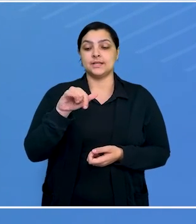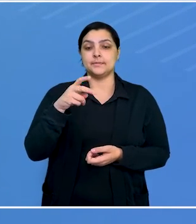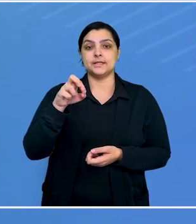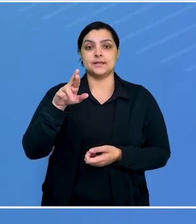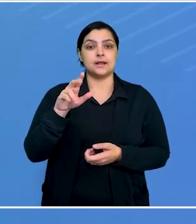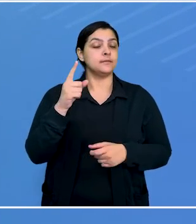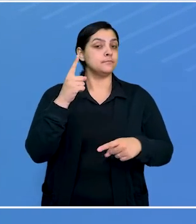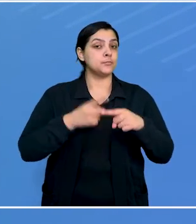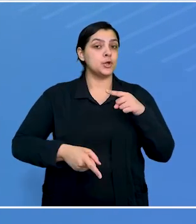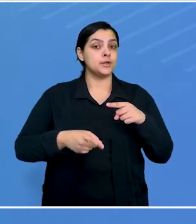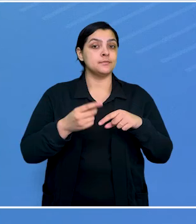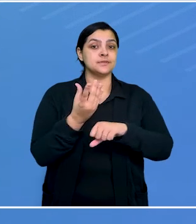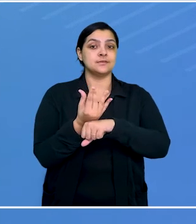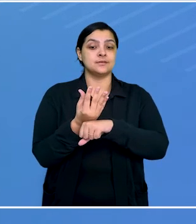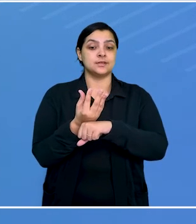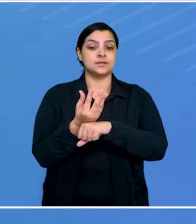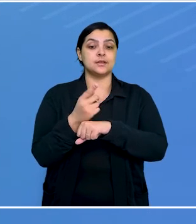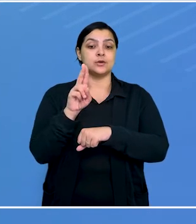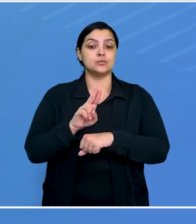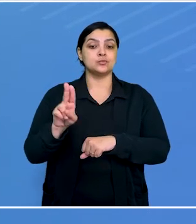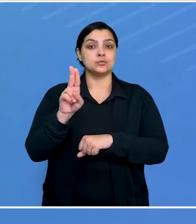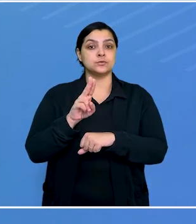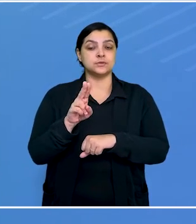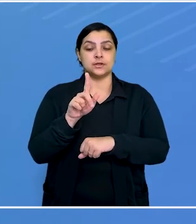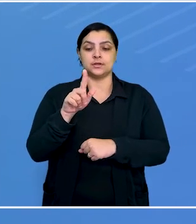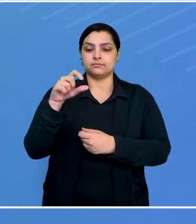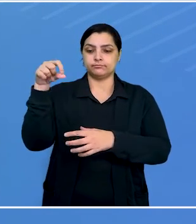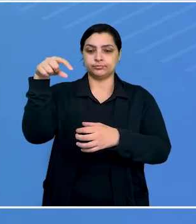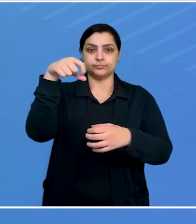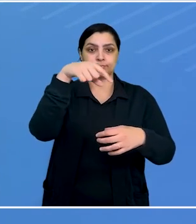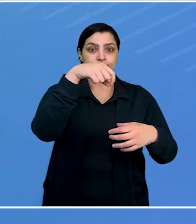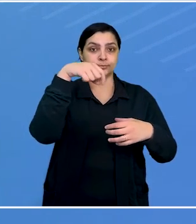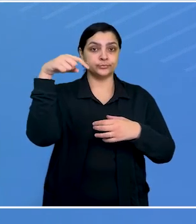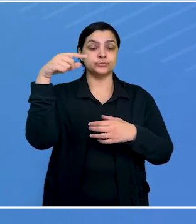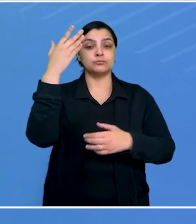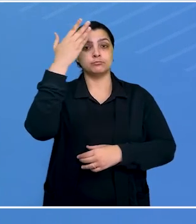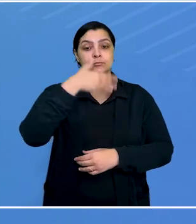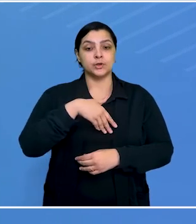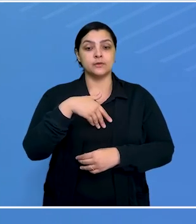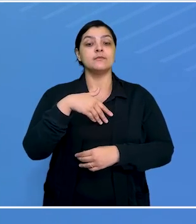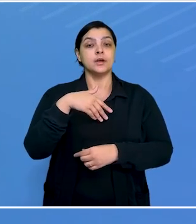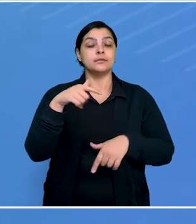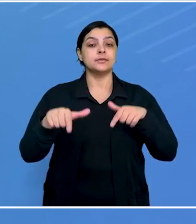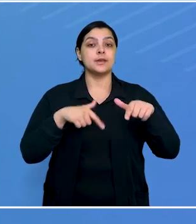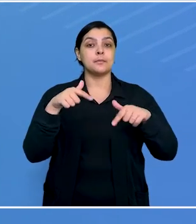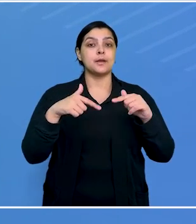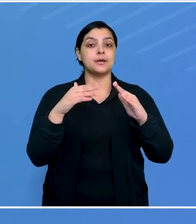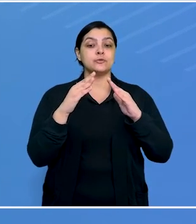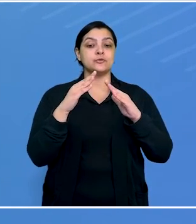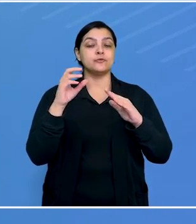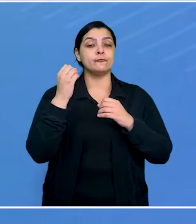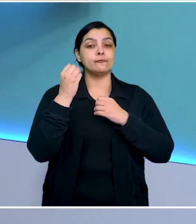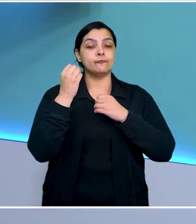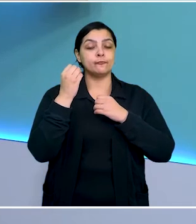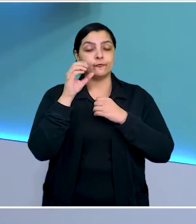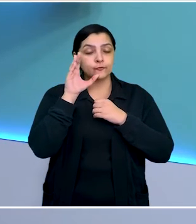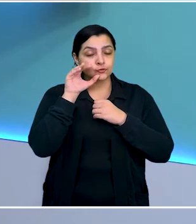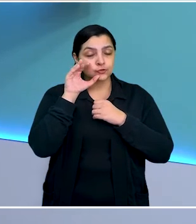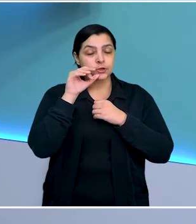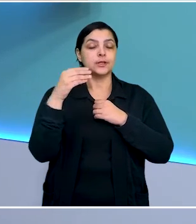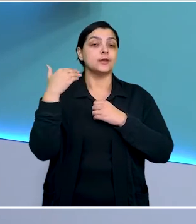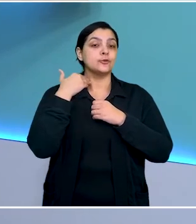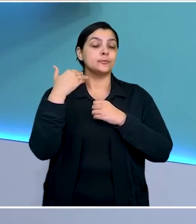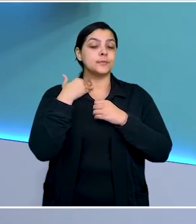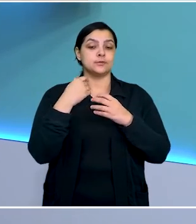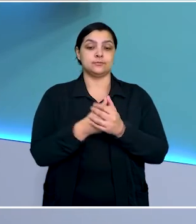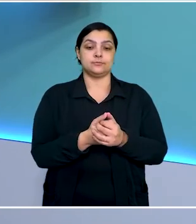que impedia o Banco Santander de utilizar o recurso de geolocalização para comprovar a jornada de um bancário. Segundo o